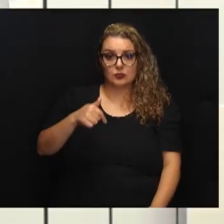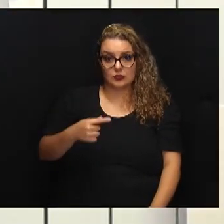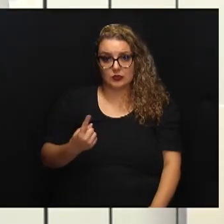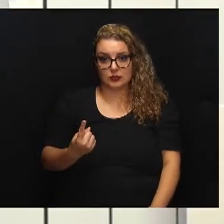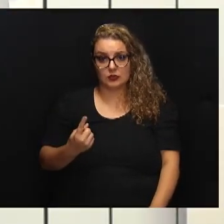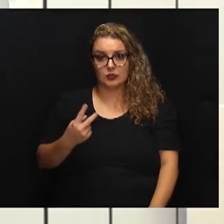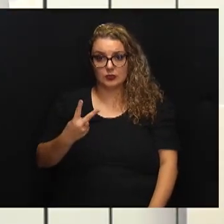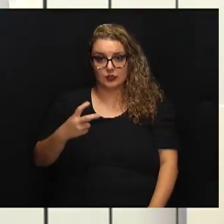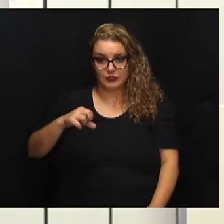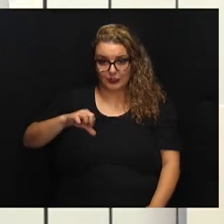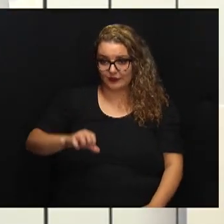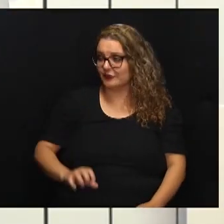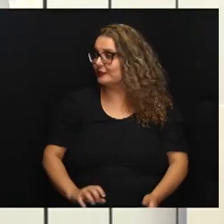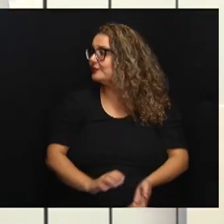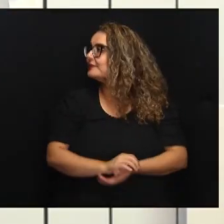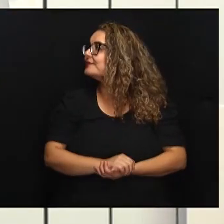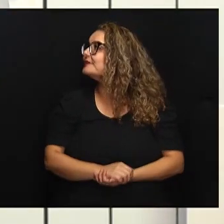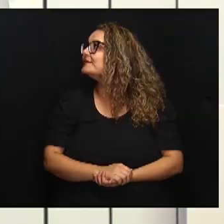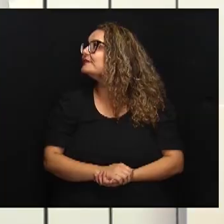25157129.